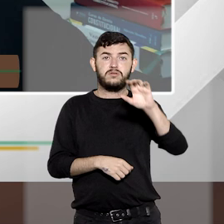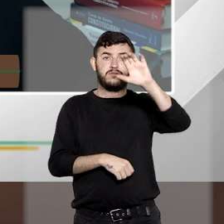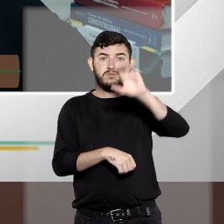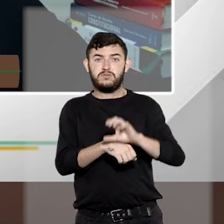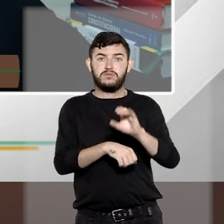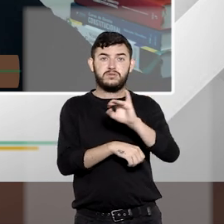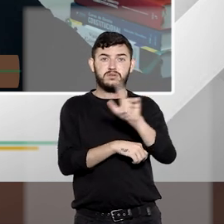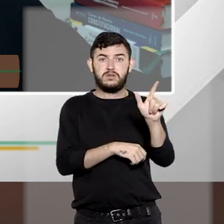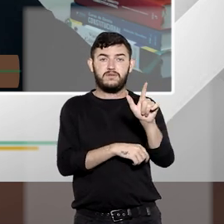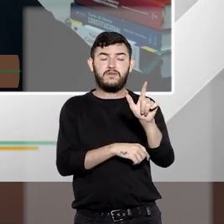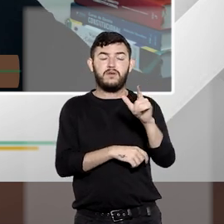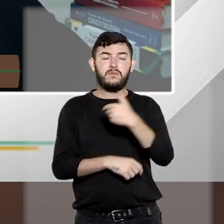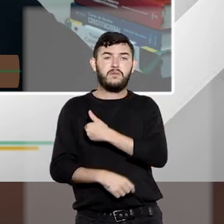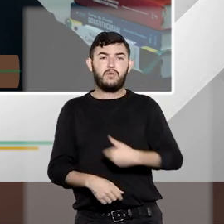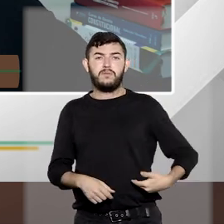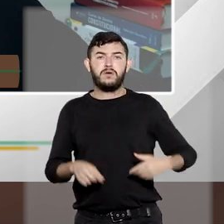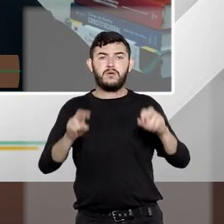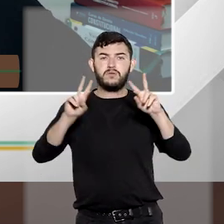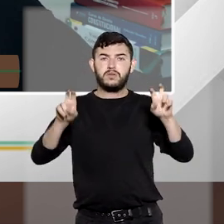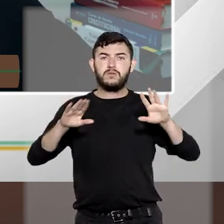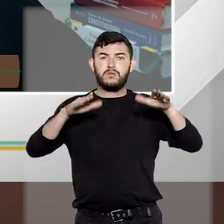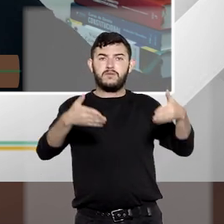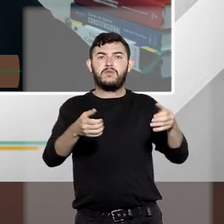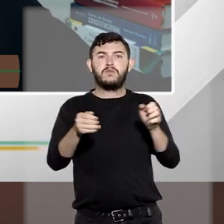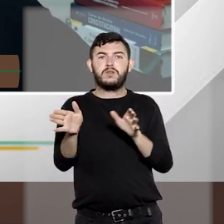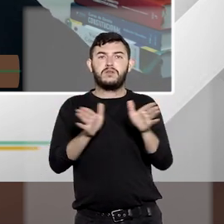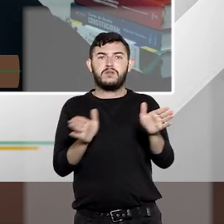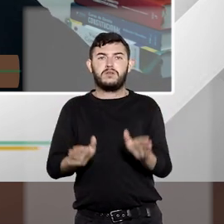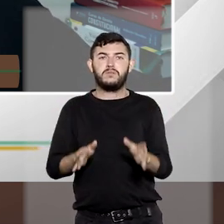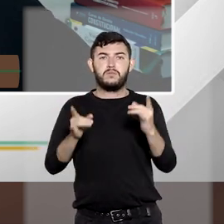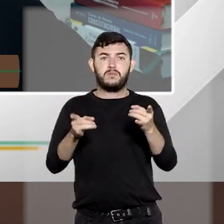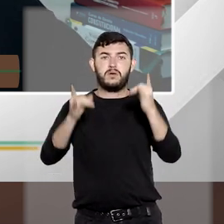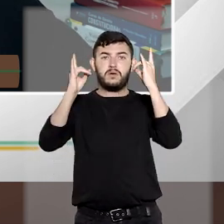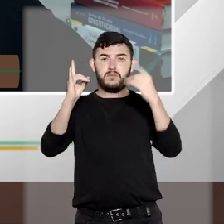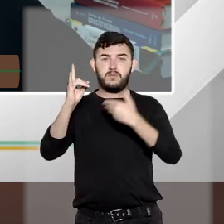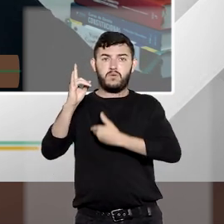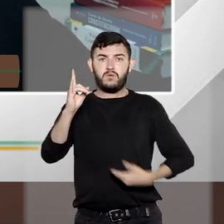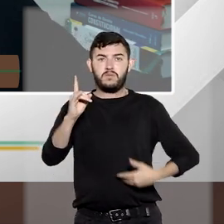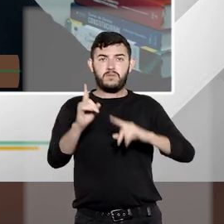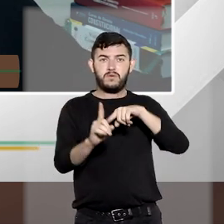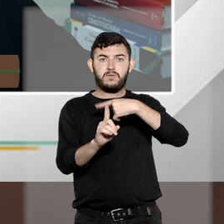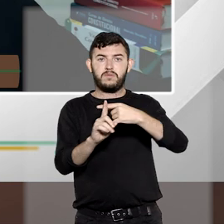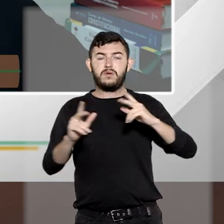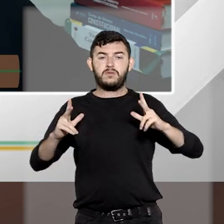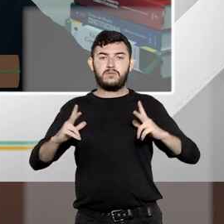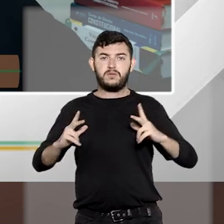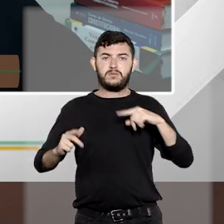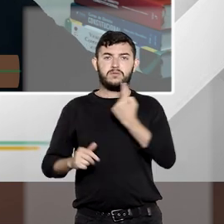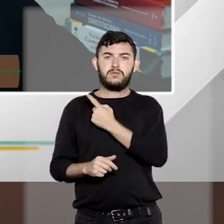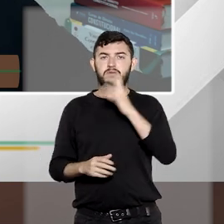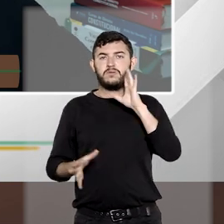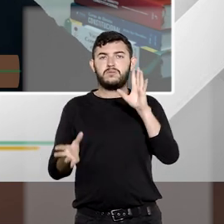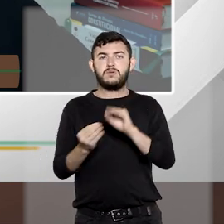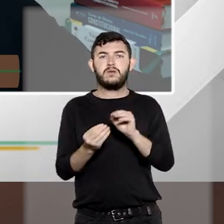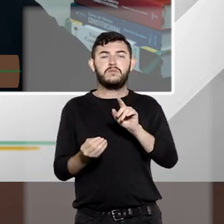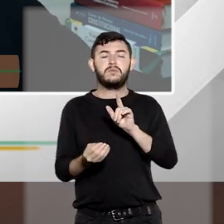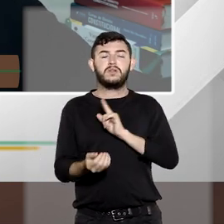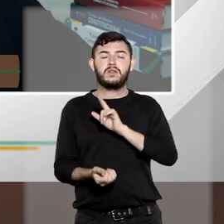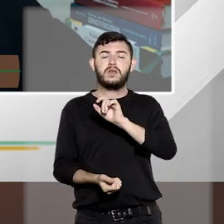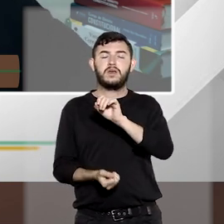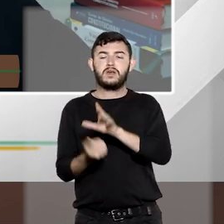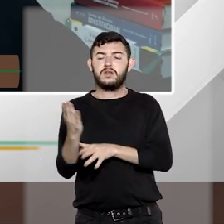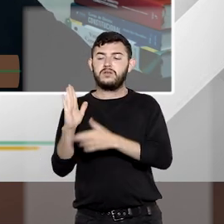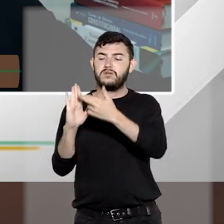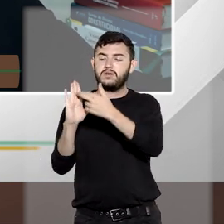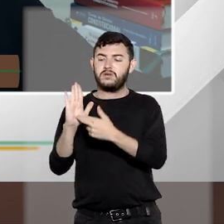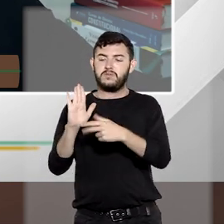esse respeito, né, no que tange à acessibilidade de prédios públicos e privados, porque muitas das vezes também vai ter o envolvimento de normas ali